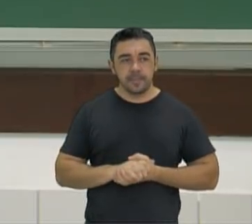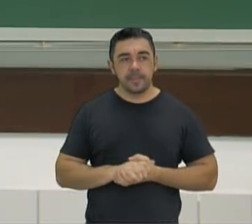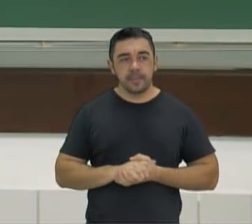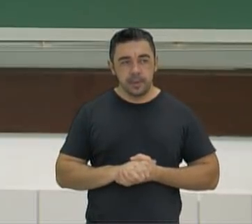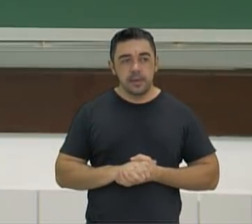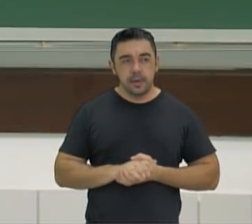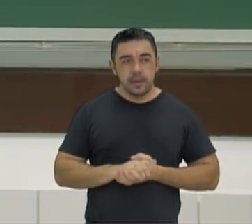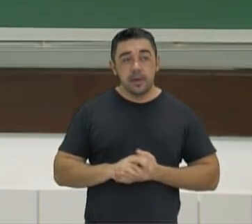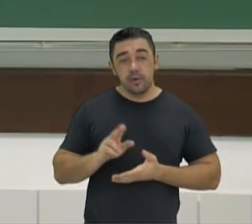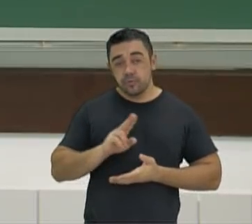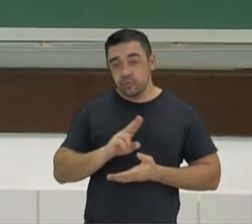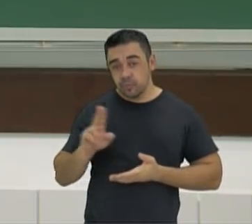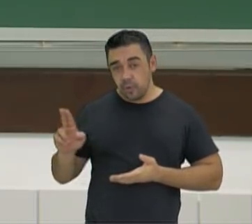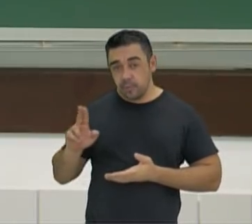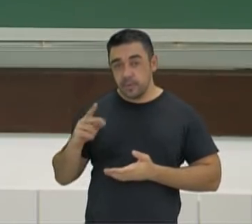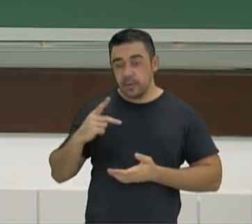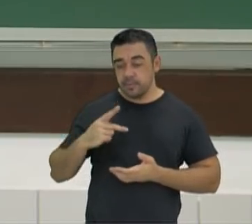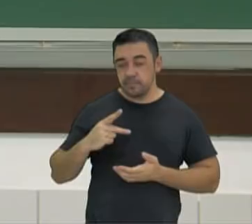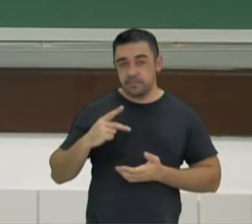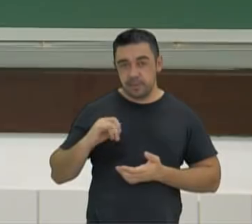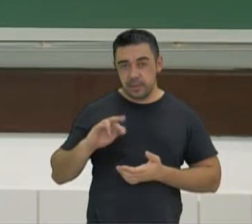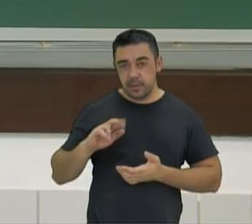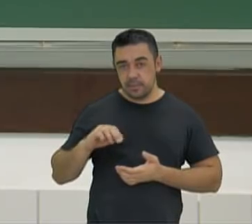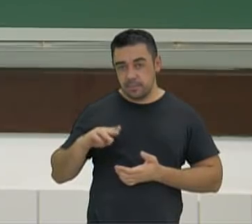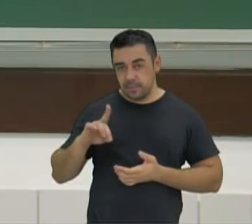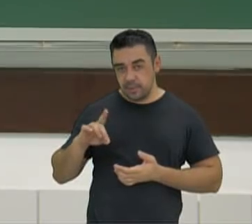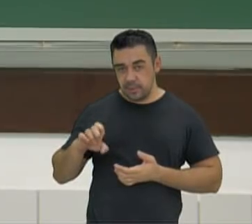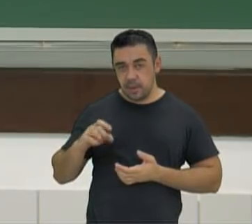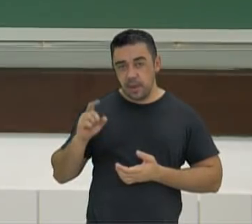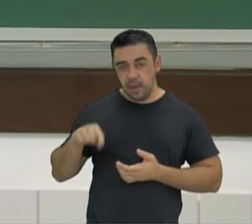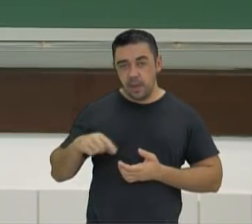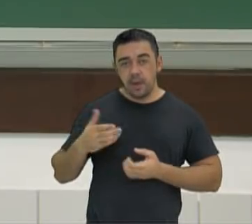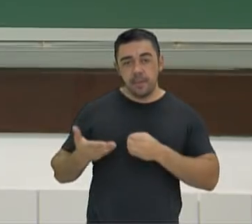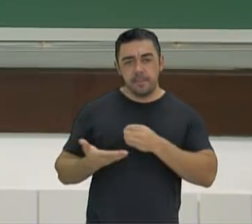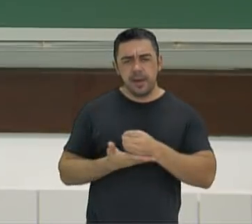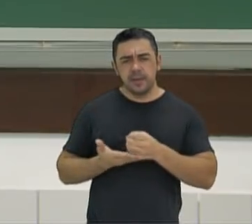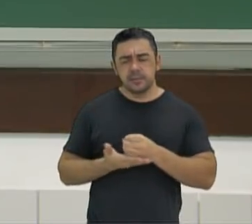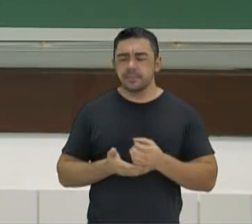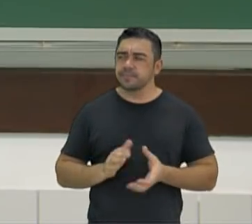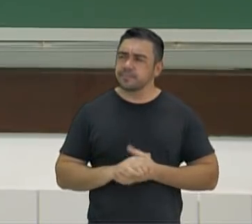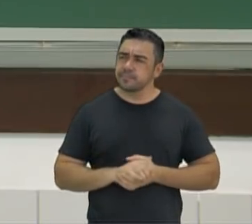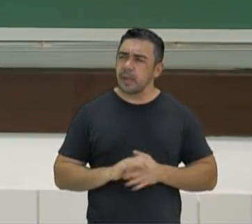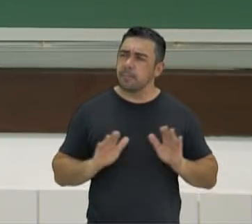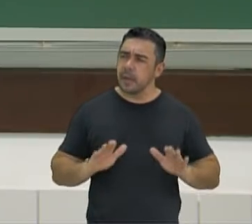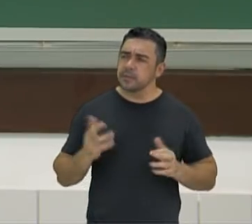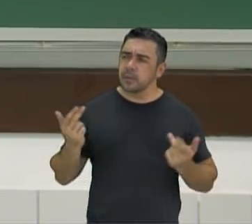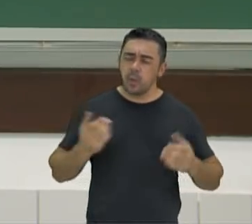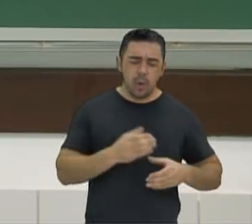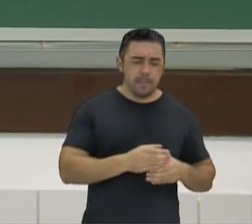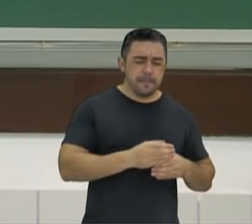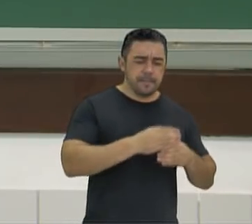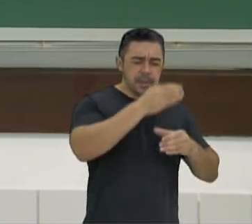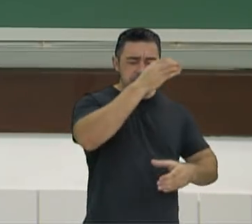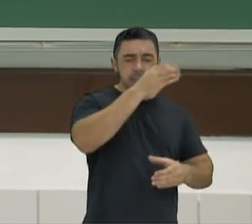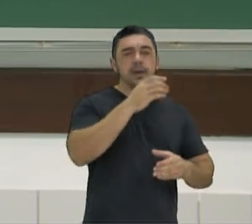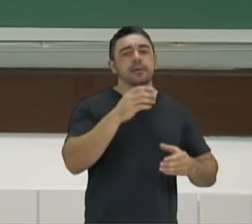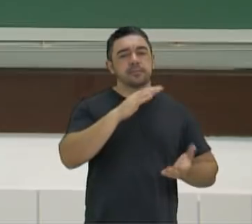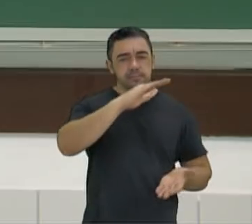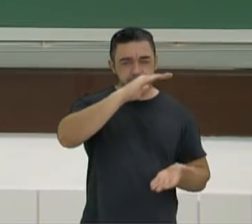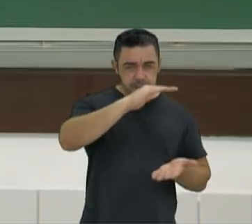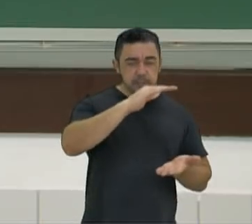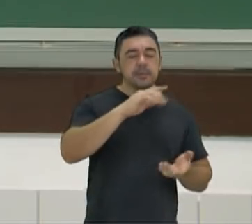o nome das pirâmides vai depender do quê? Do formato do polígono da base. Mas, professora, do prisma também é assim. Isso